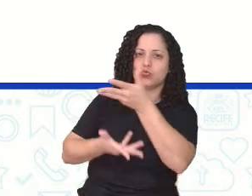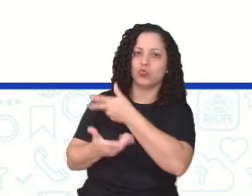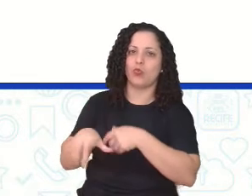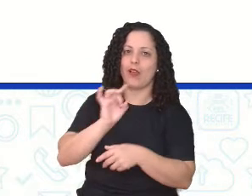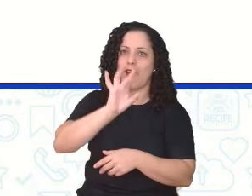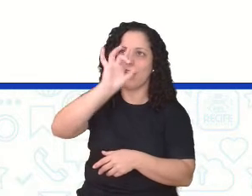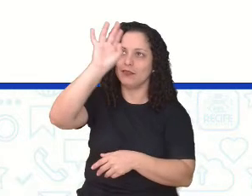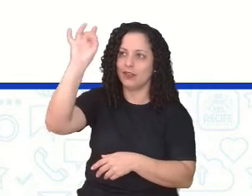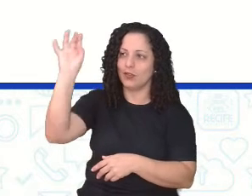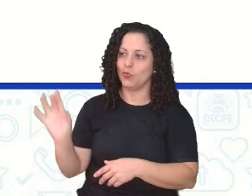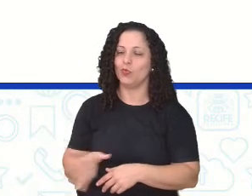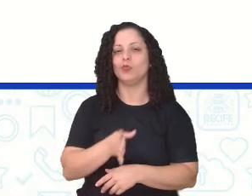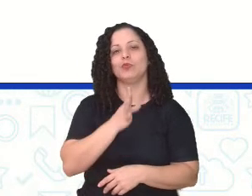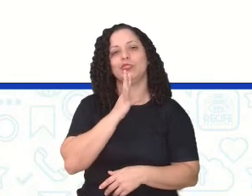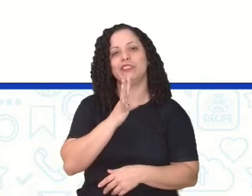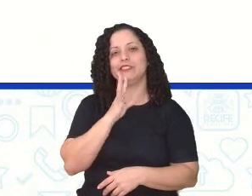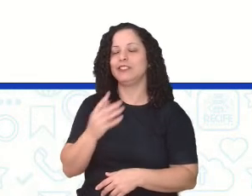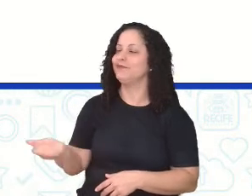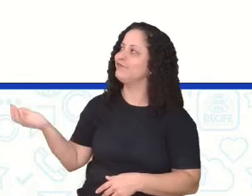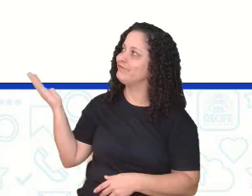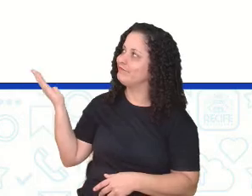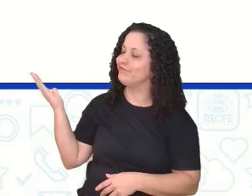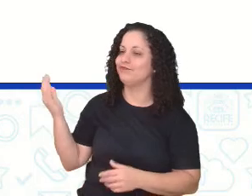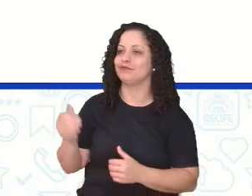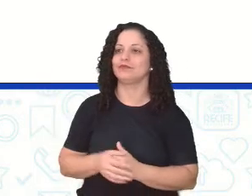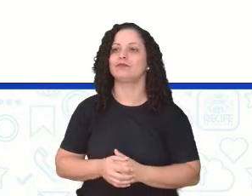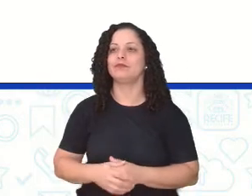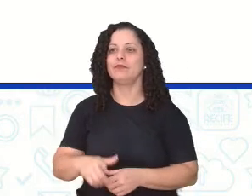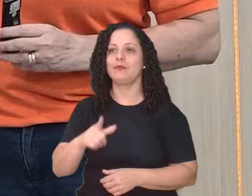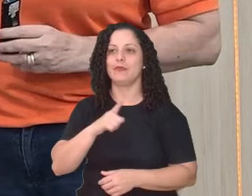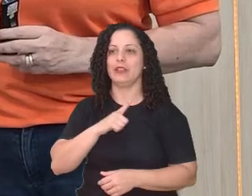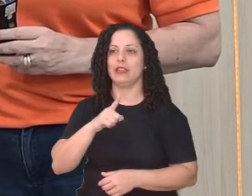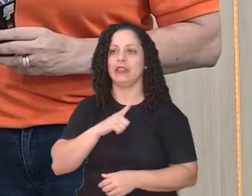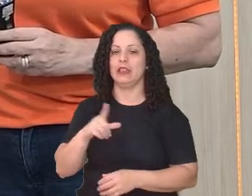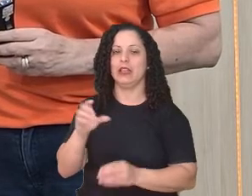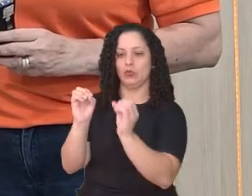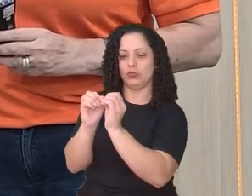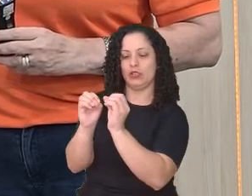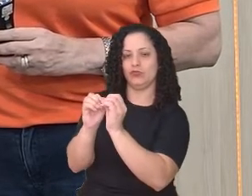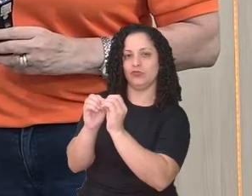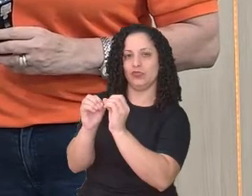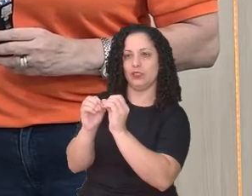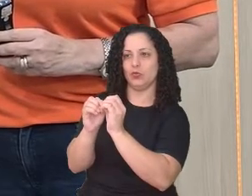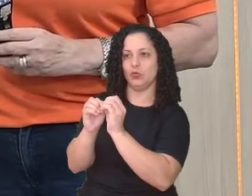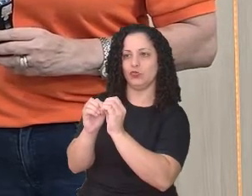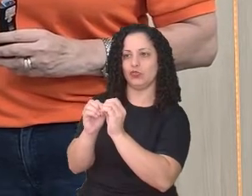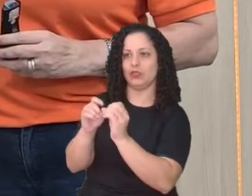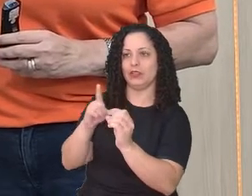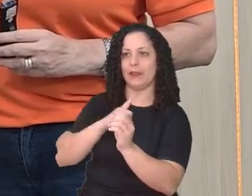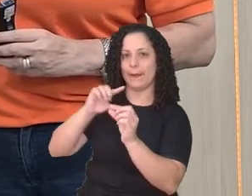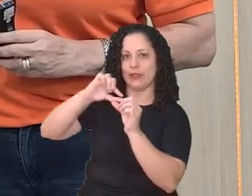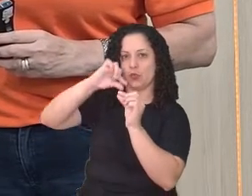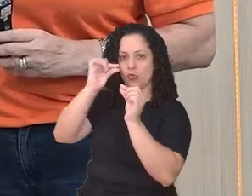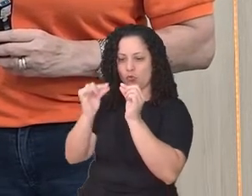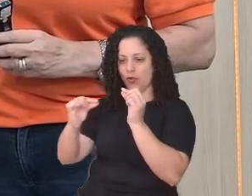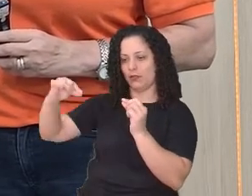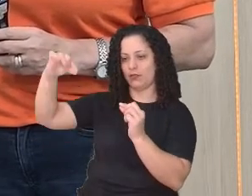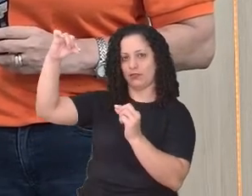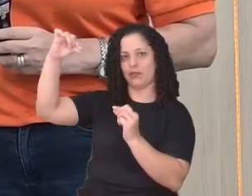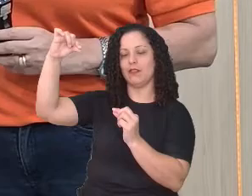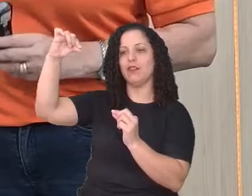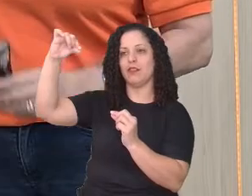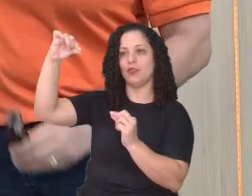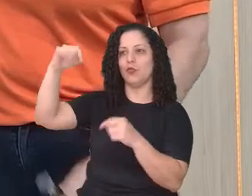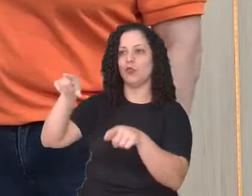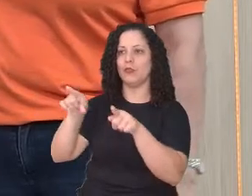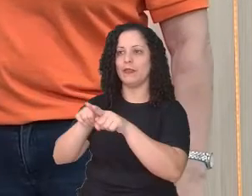cada um, não é? A questão aqui, olha, dos testículos, não é? Do epidídimo, o canal deferente, que tem a sua função,